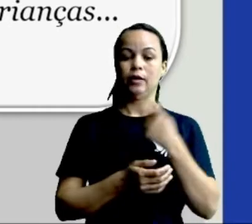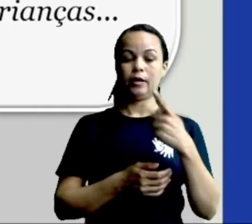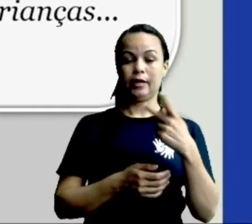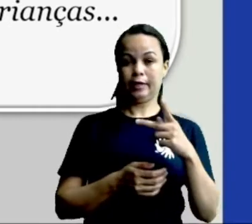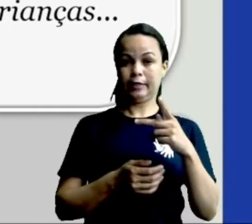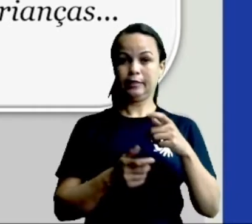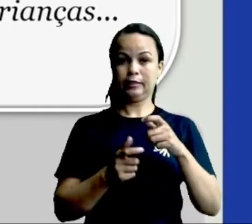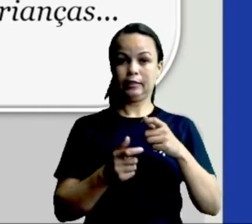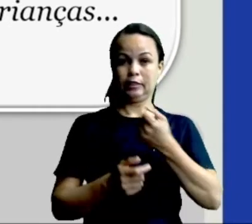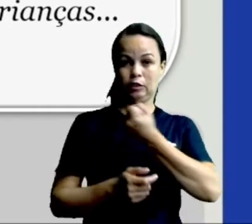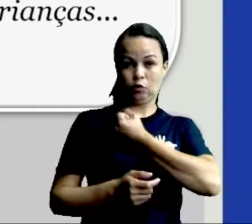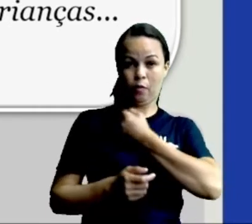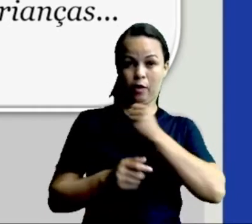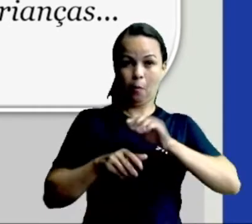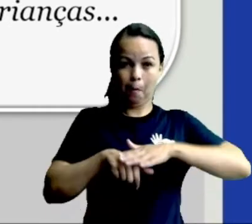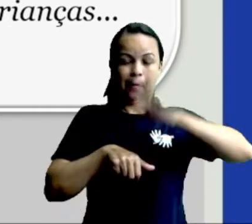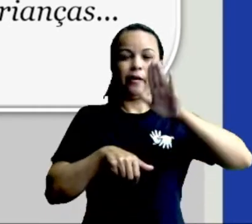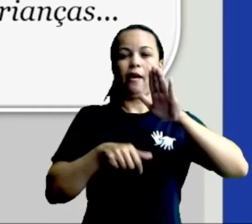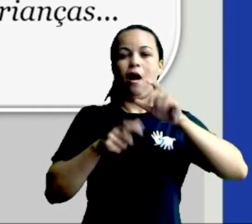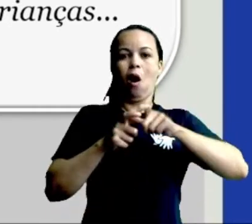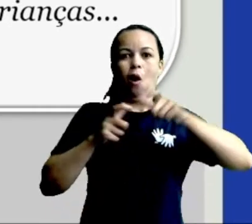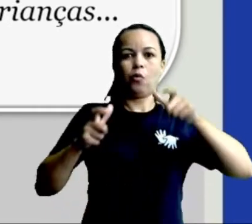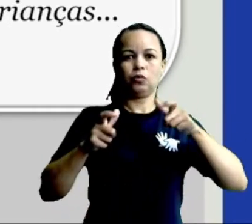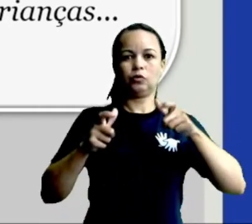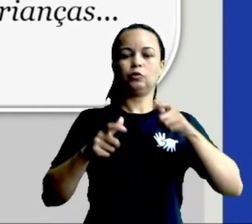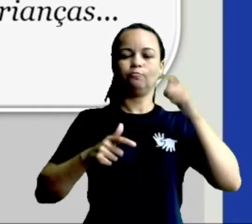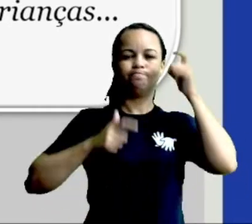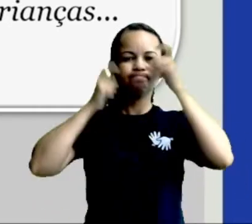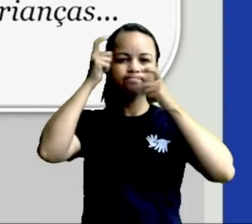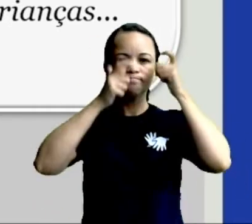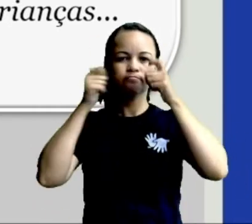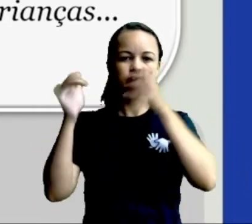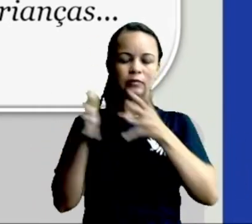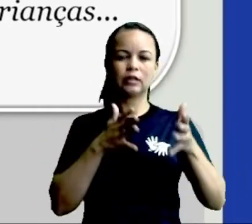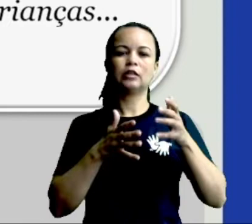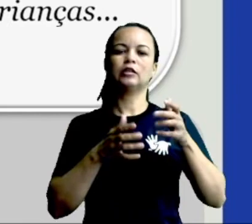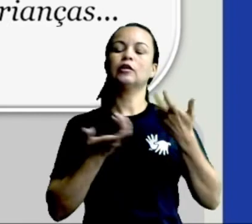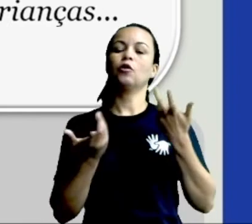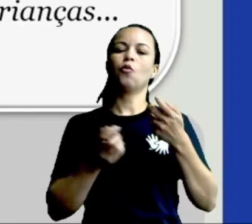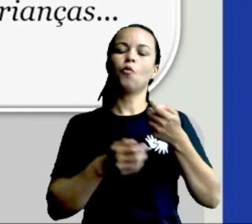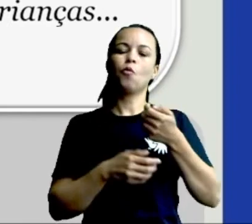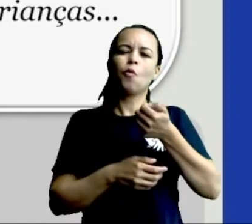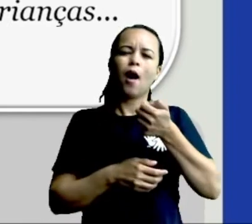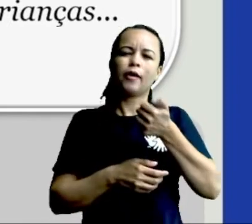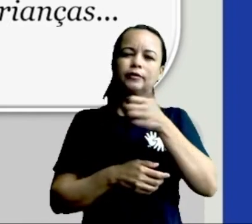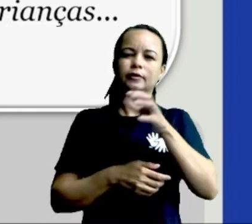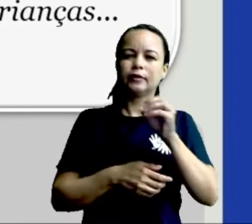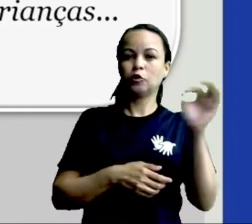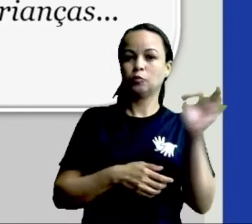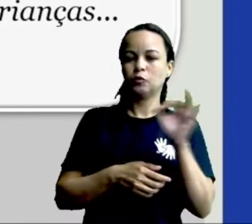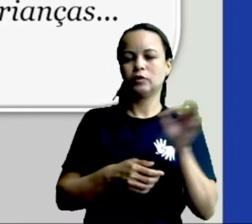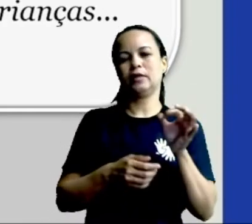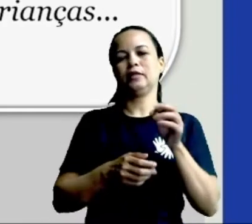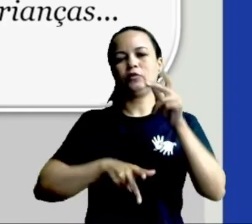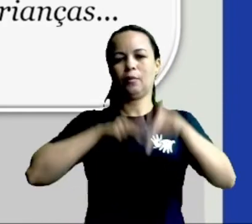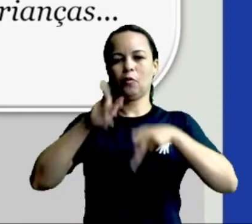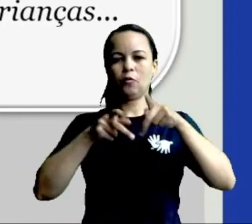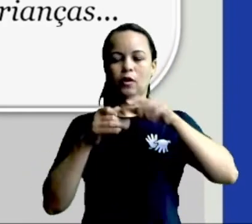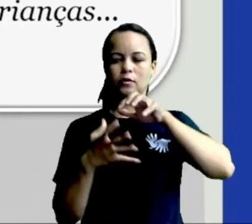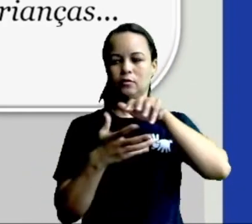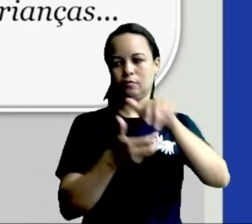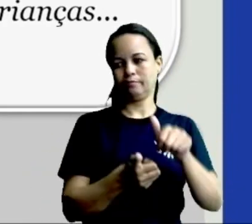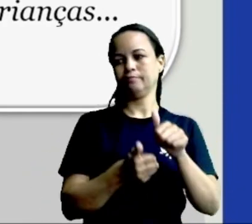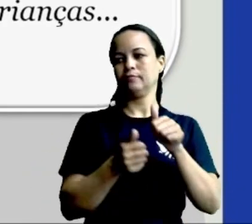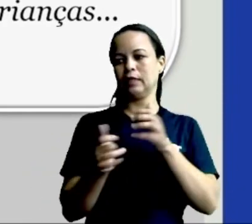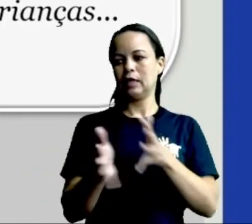e preocupante, sendo um total de quase 10% da população mundial. Então, no teu primeiro parágrafo, que